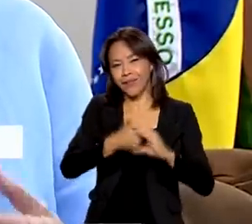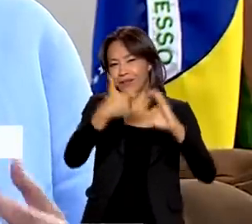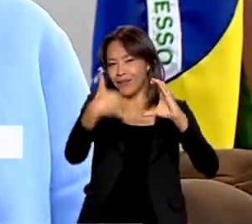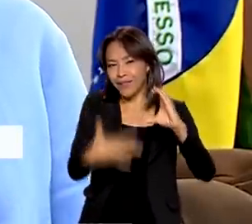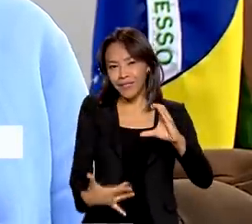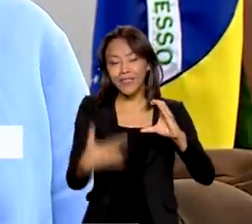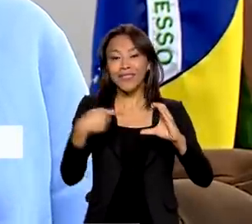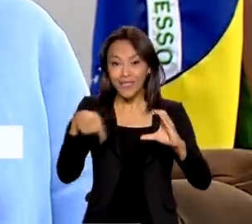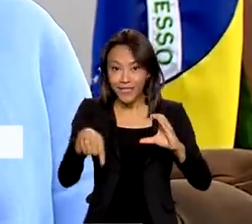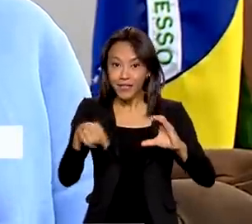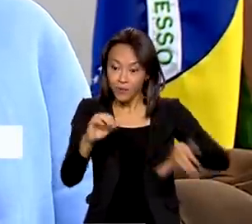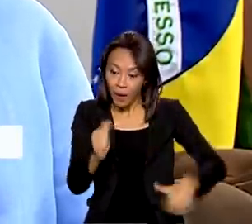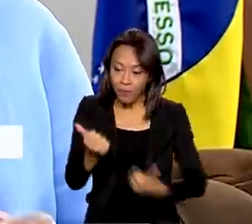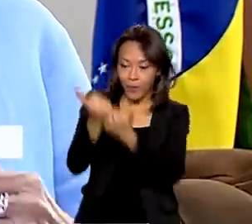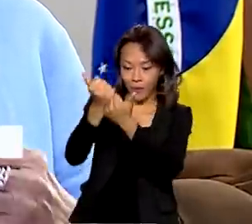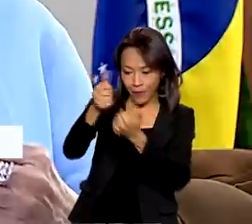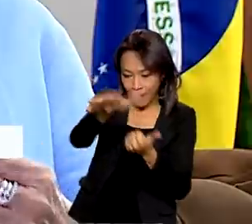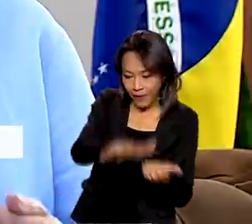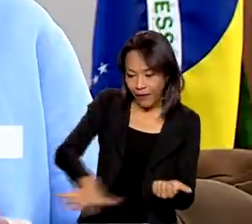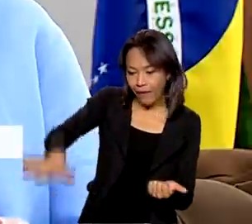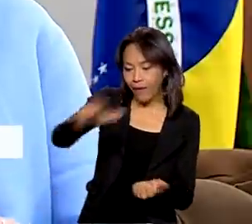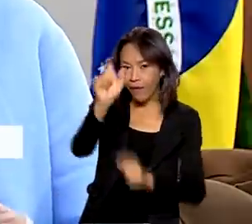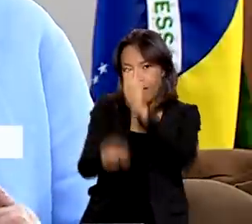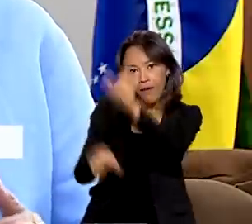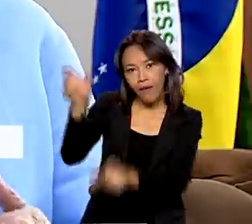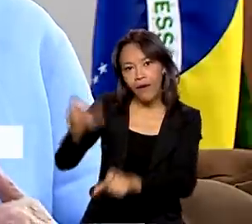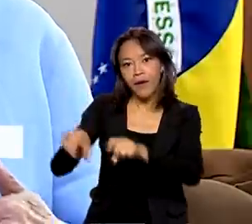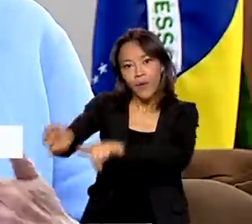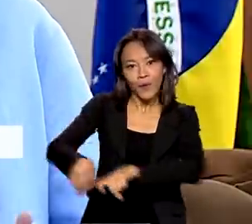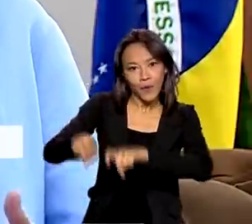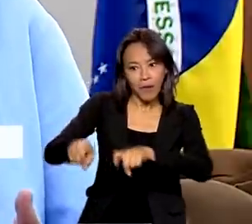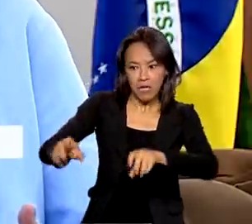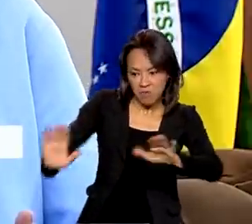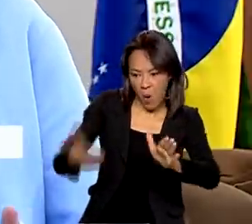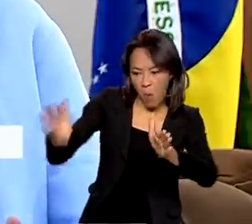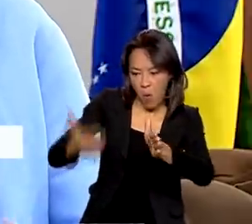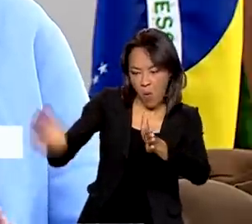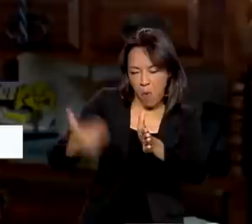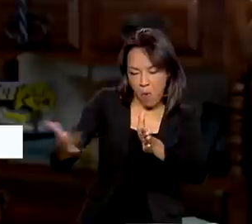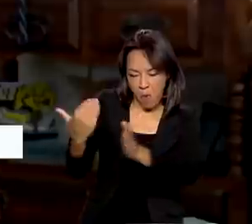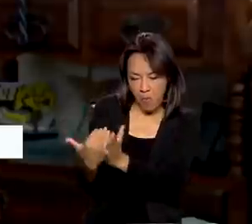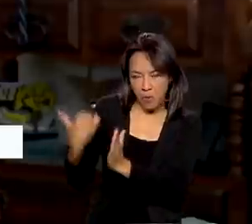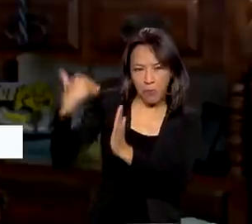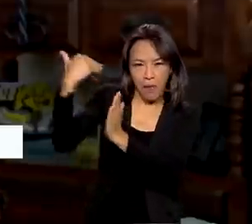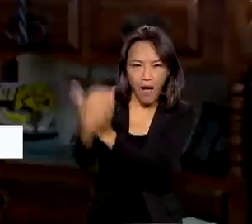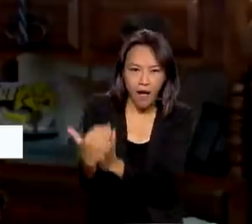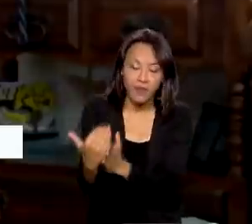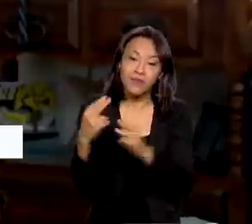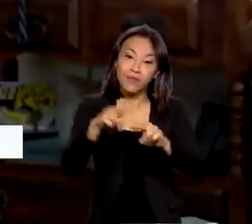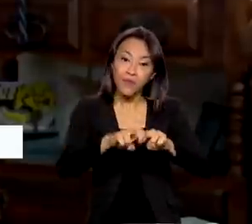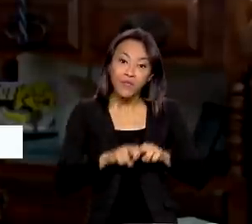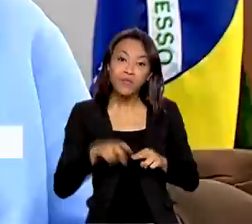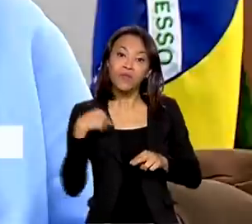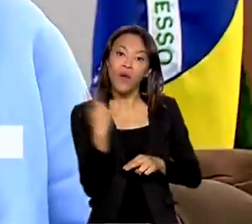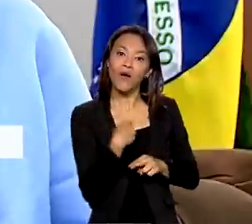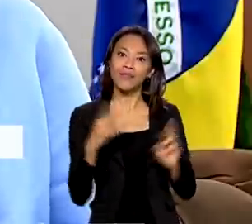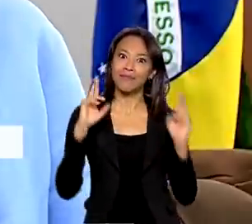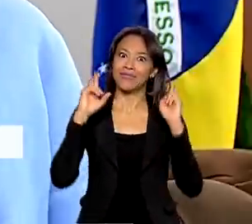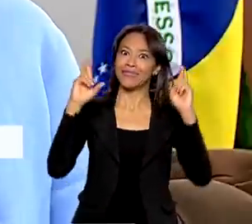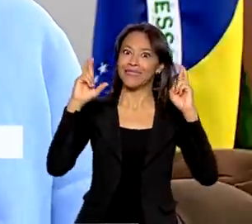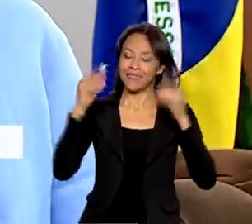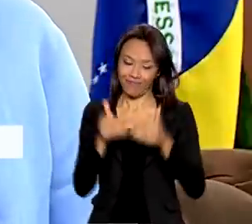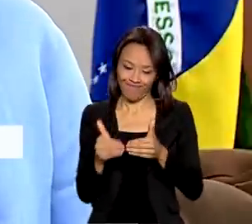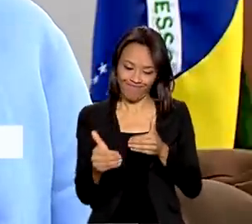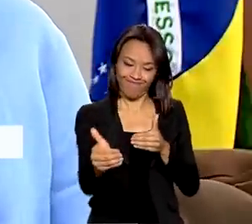contribuíram para que o produtor rural é produzisse e cada vez mais então nós temos a expectativa EA